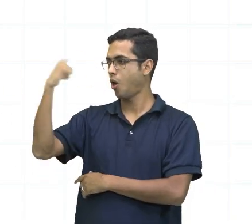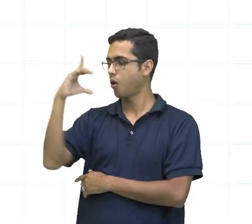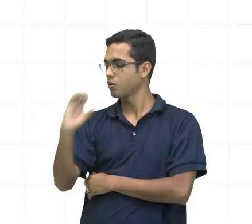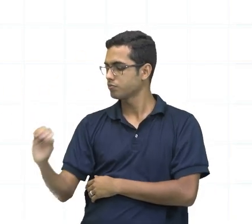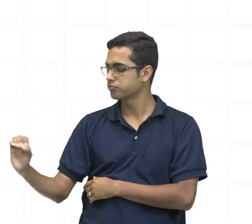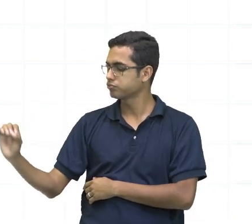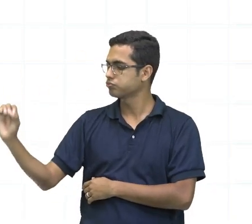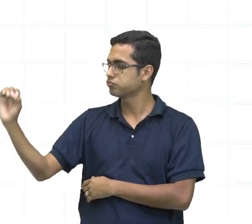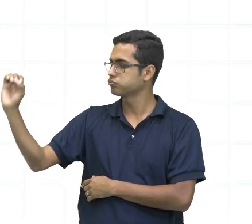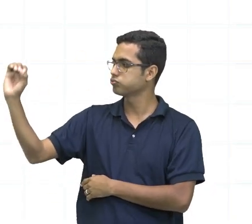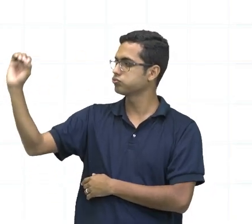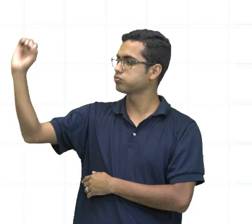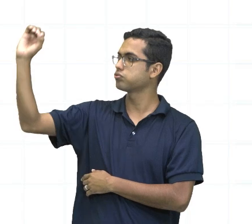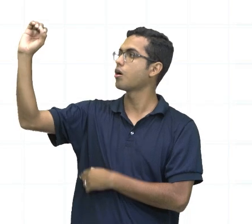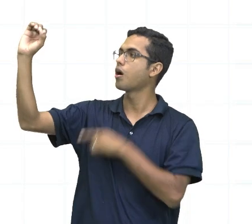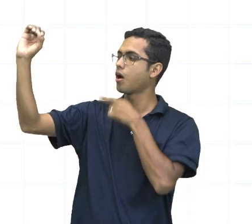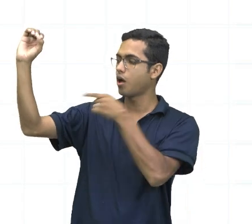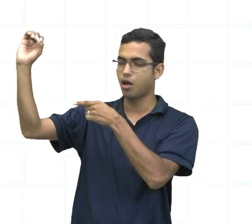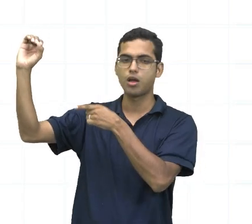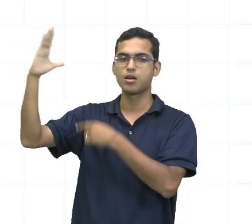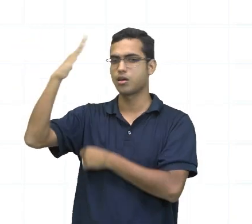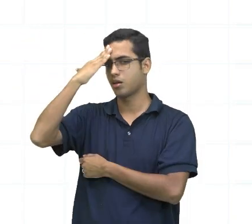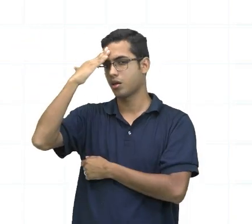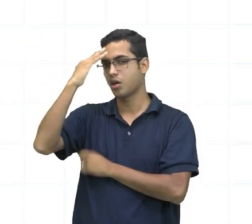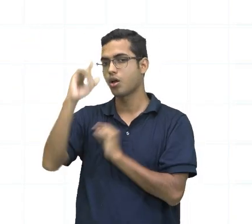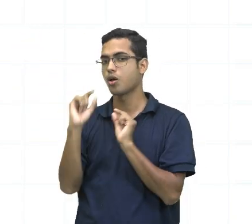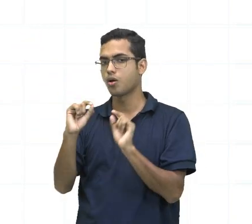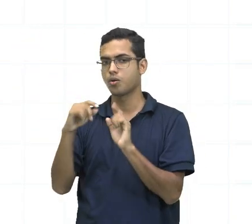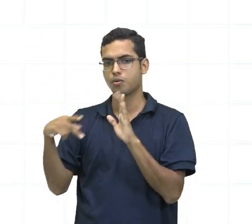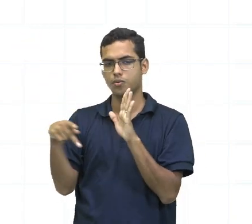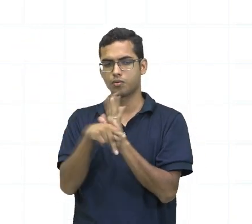né? Este vai ser o